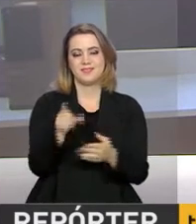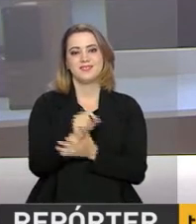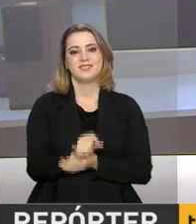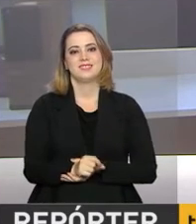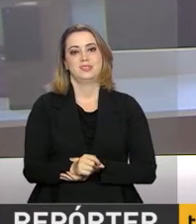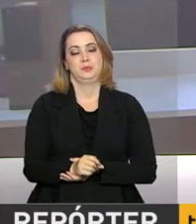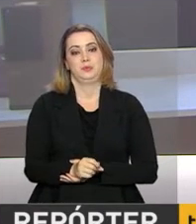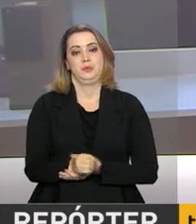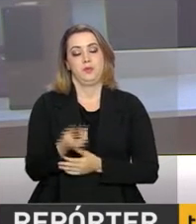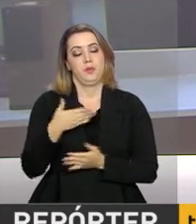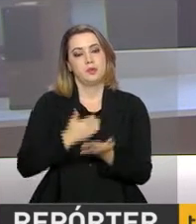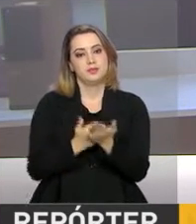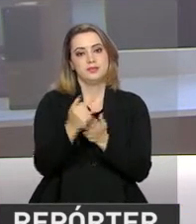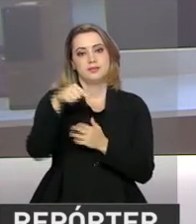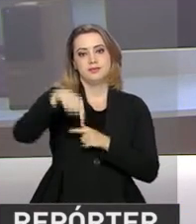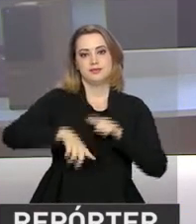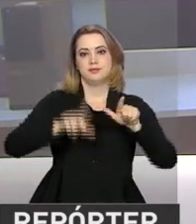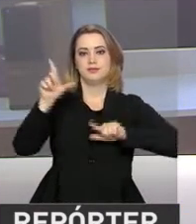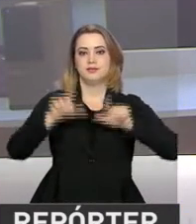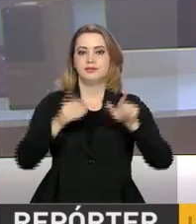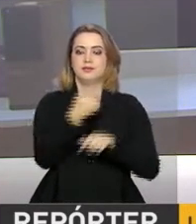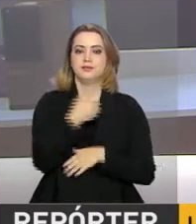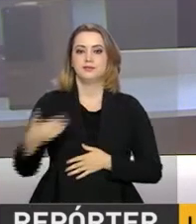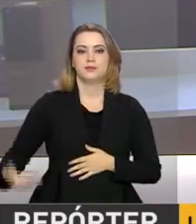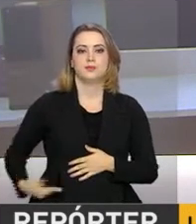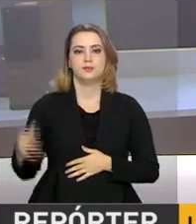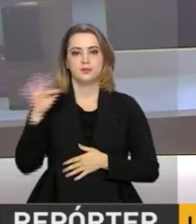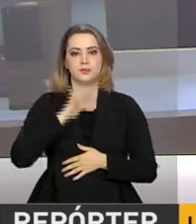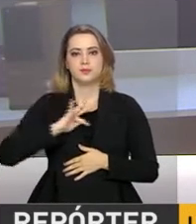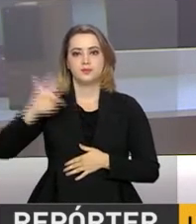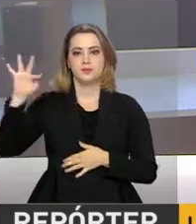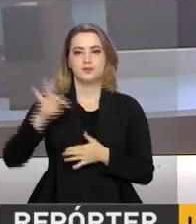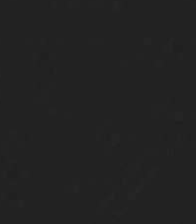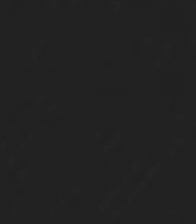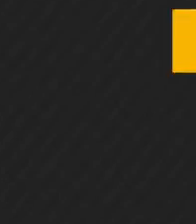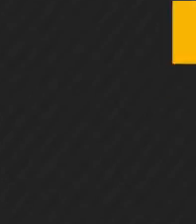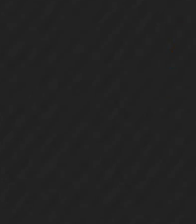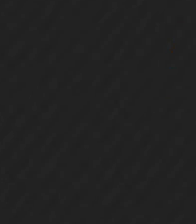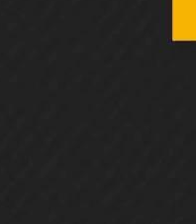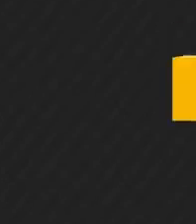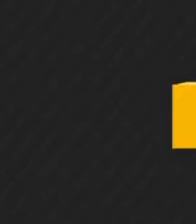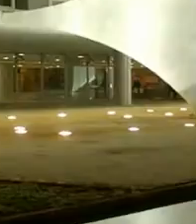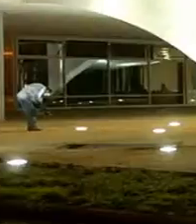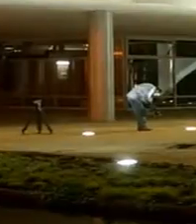sociais continua com a gente aqui na nbr a tv do governo federal